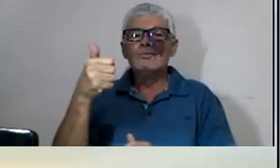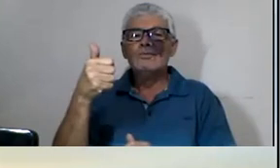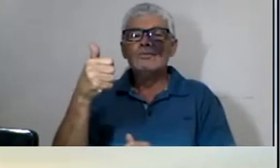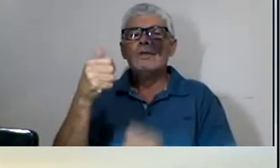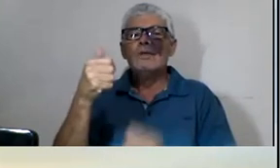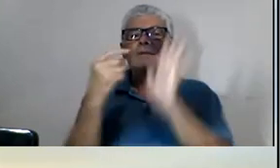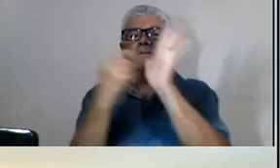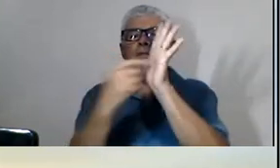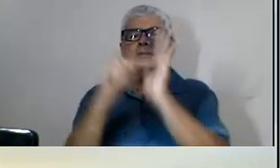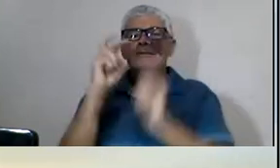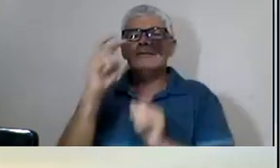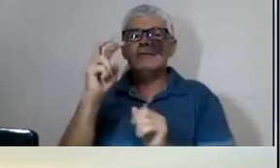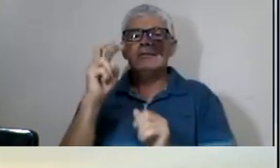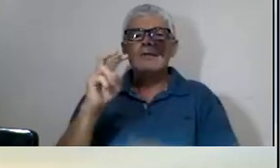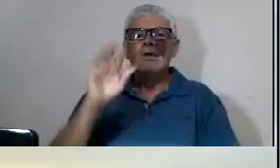A Bíblia.